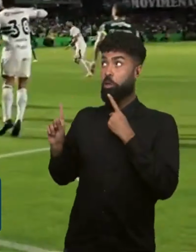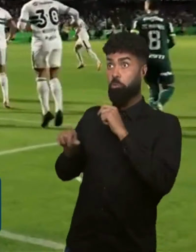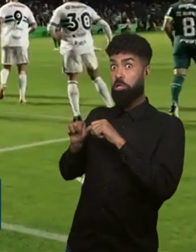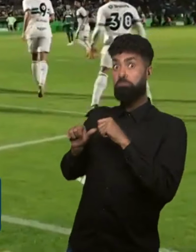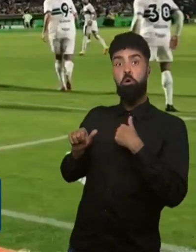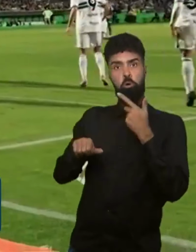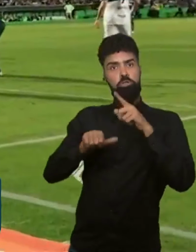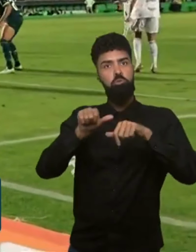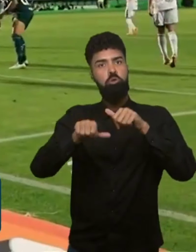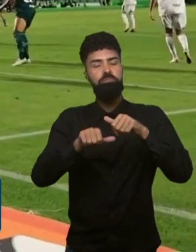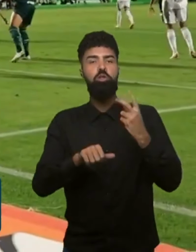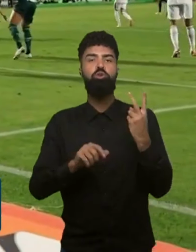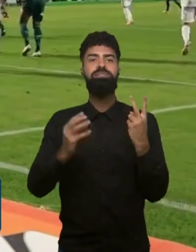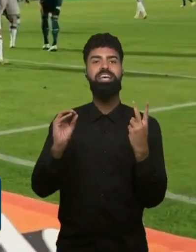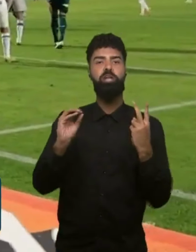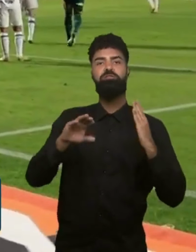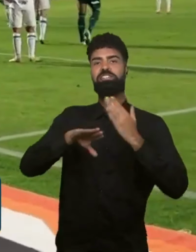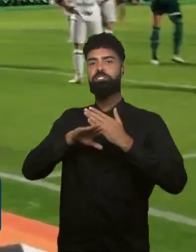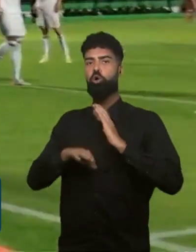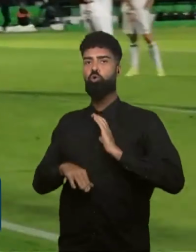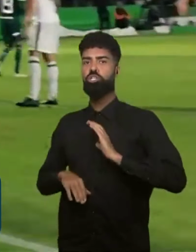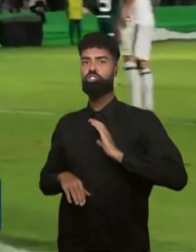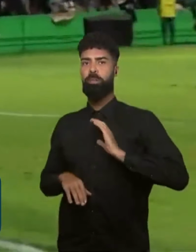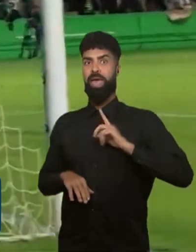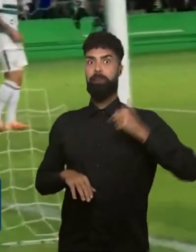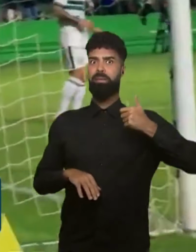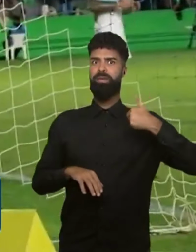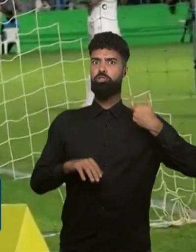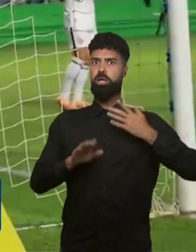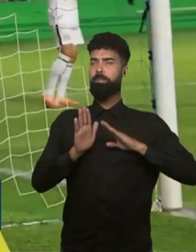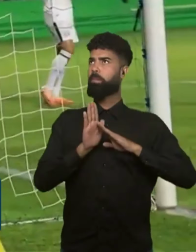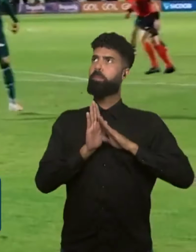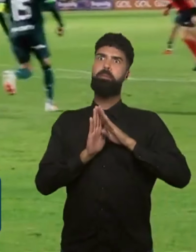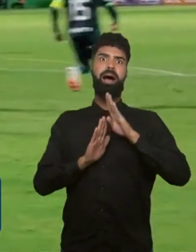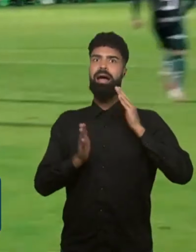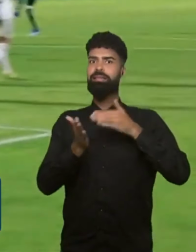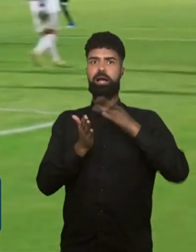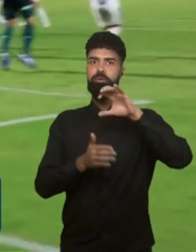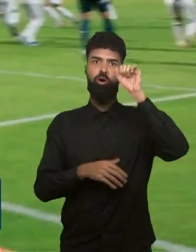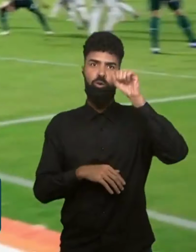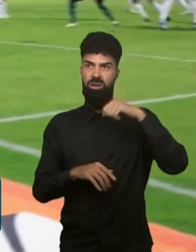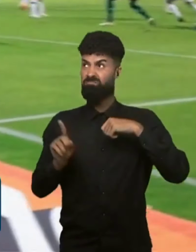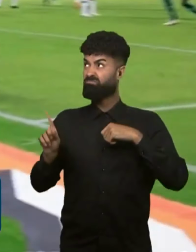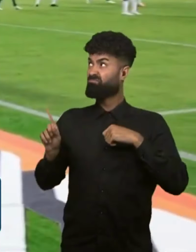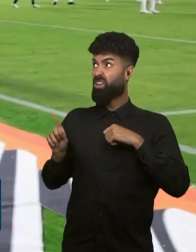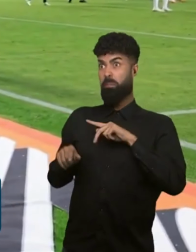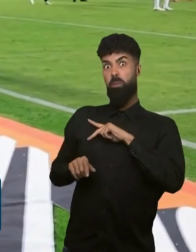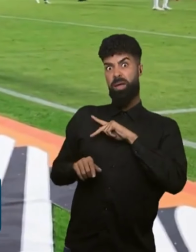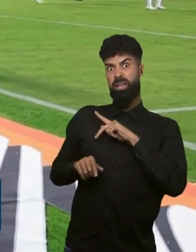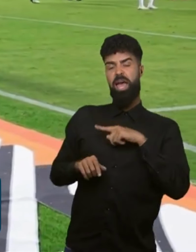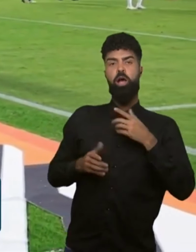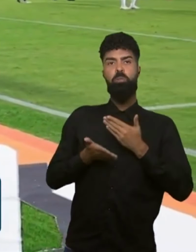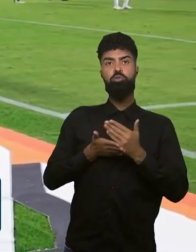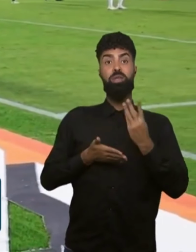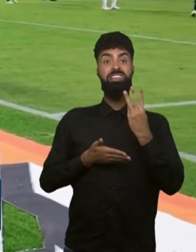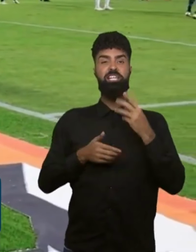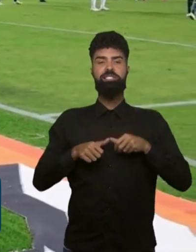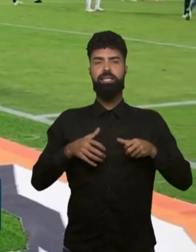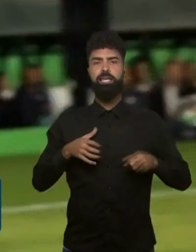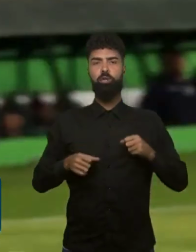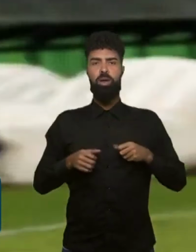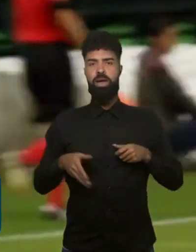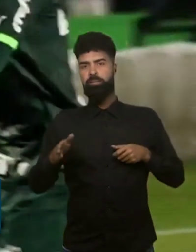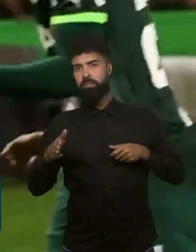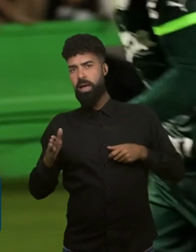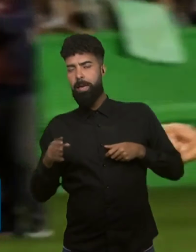por 2-0 sobre o Coritiba, a primeira da arrancada para o título, o Palmeiras de Abel passou a jogar com 3 zagueiros. Laterais